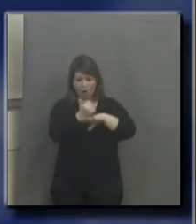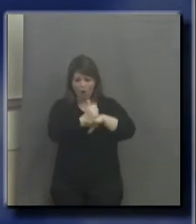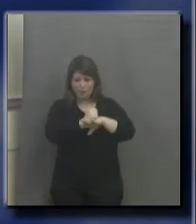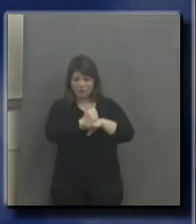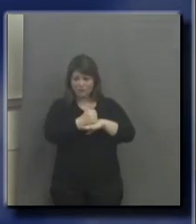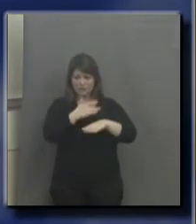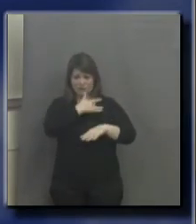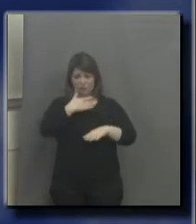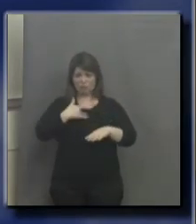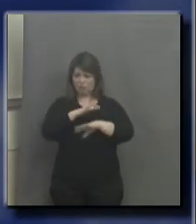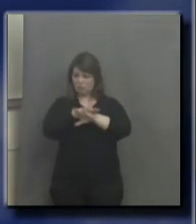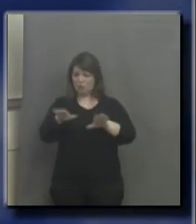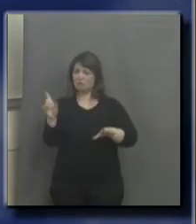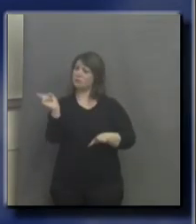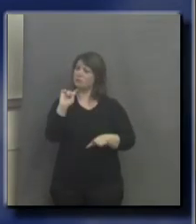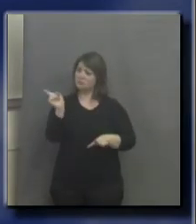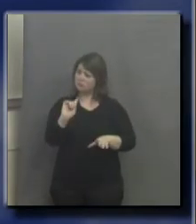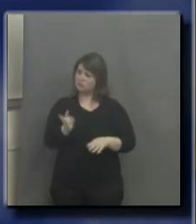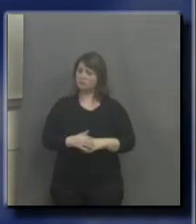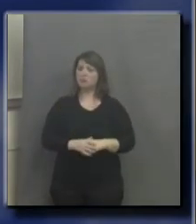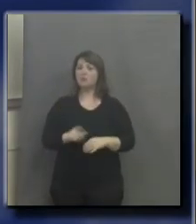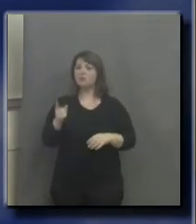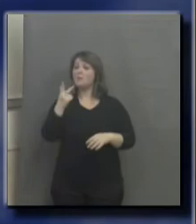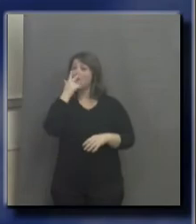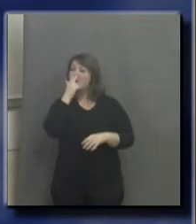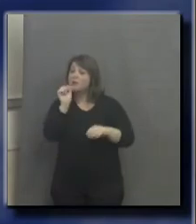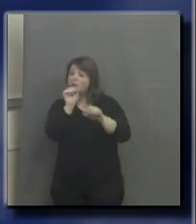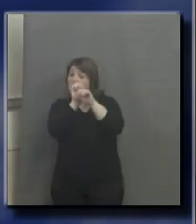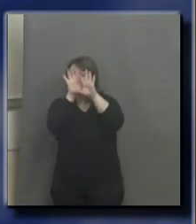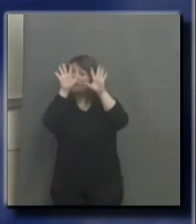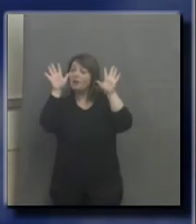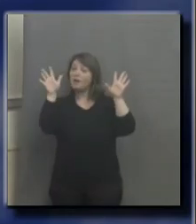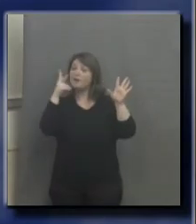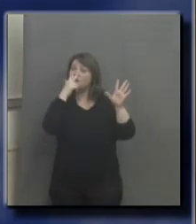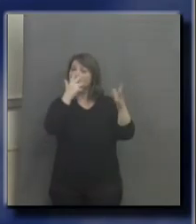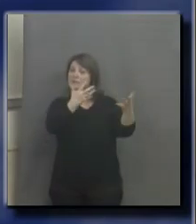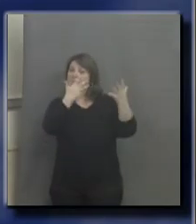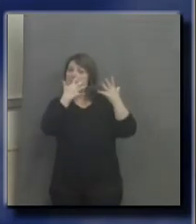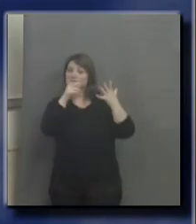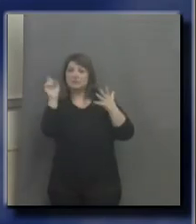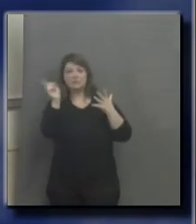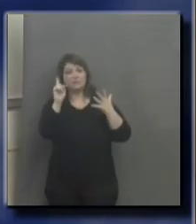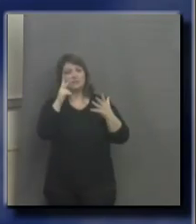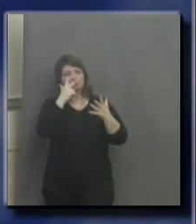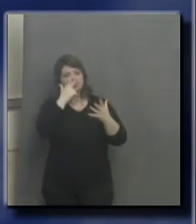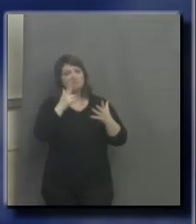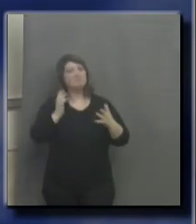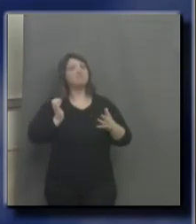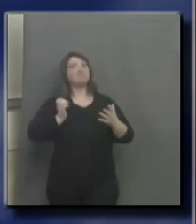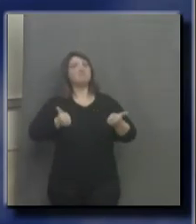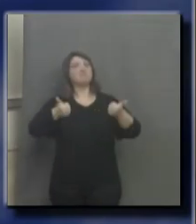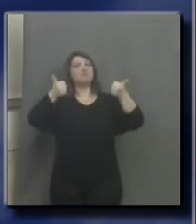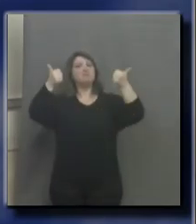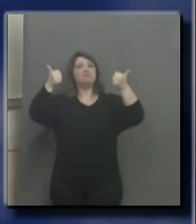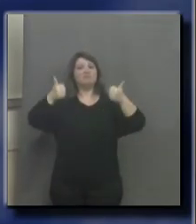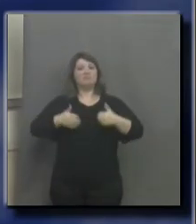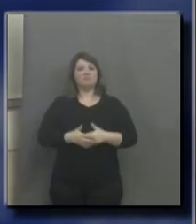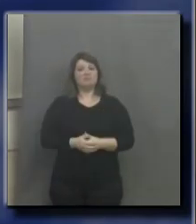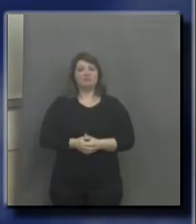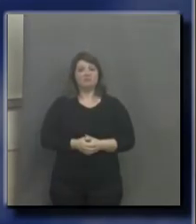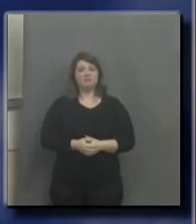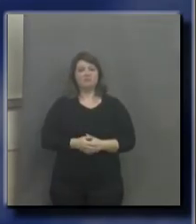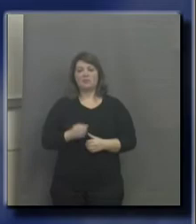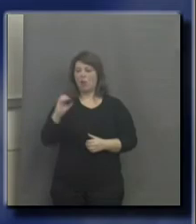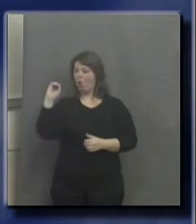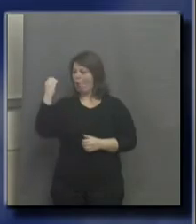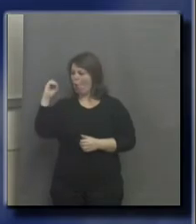né? Isso está claro e não entendo que seja uma ameaça, é um enriquecimento. Bom, em outubro